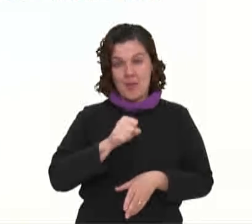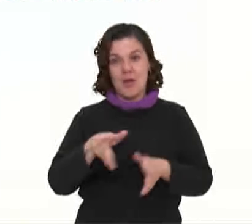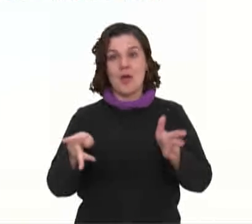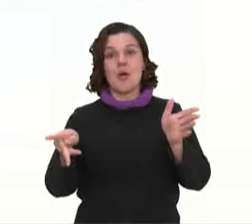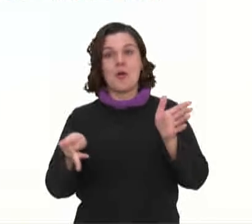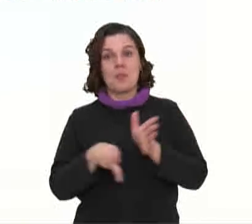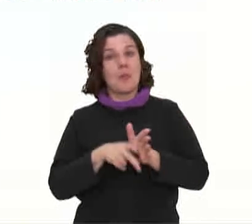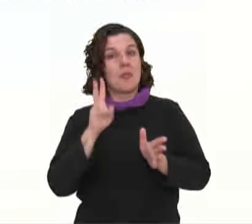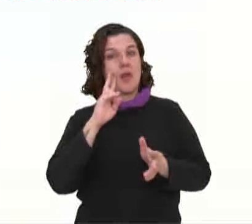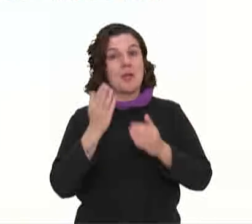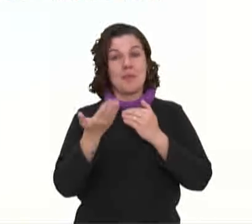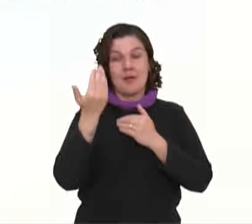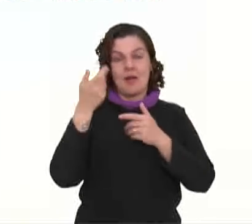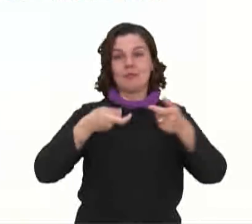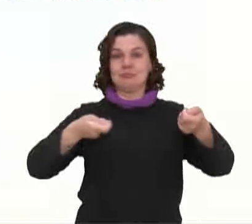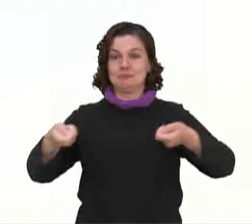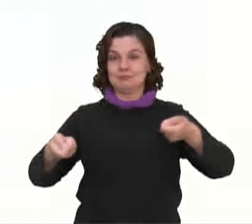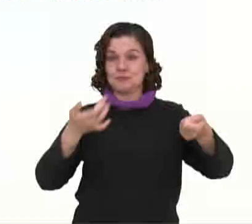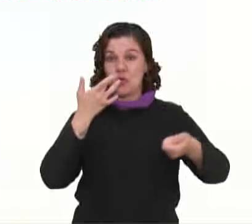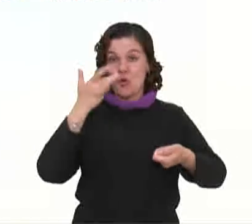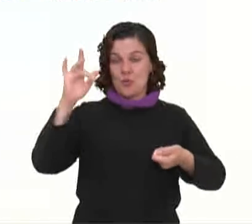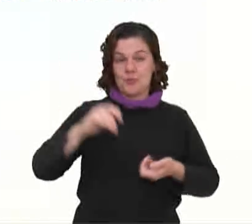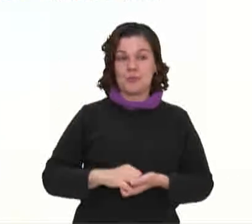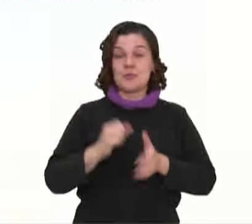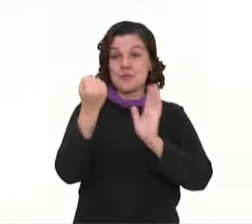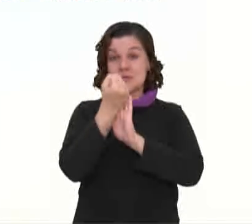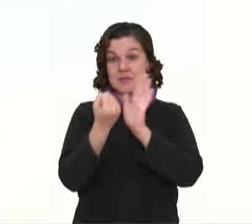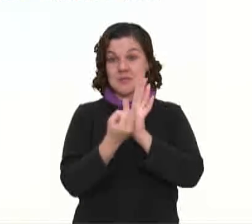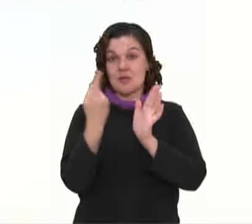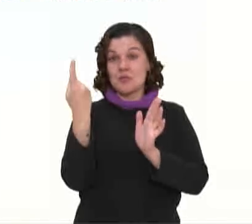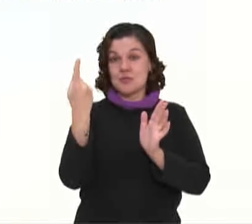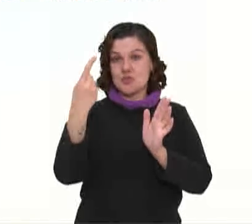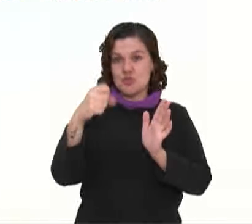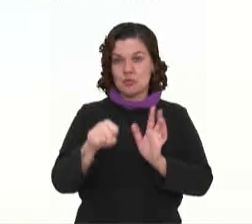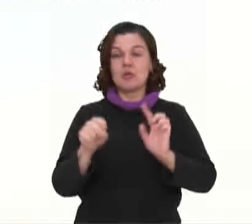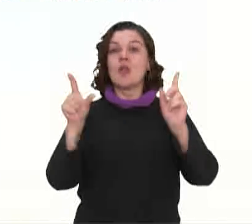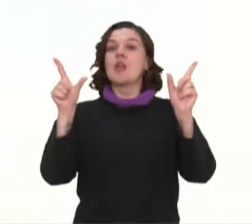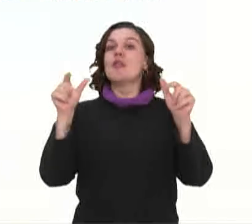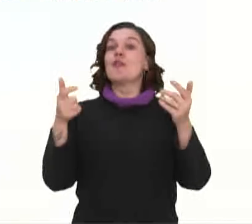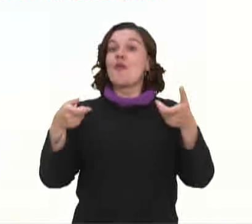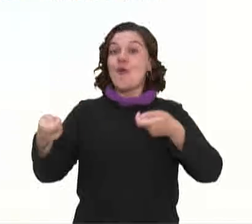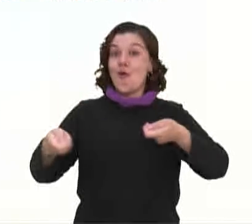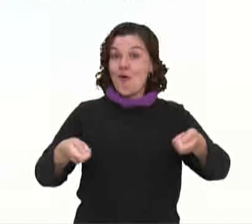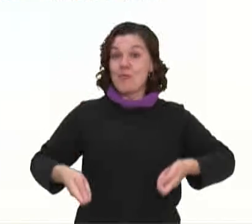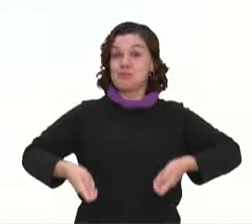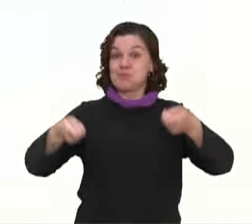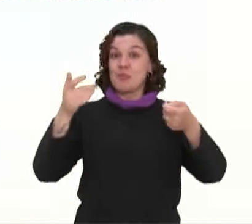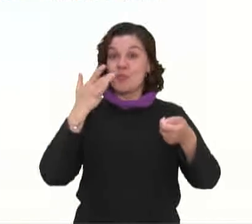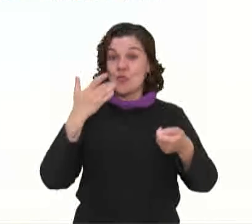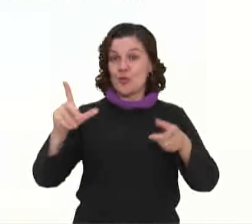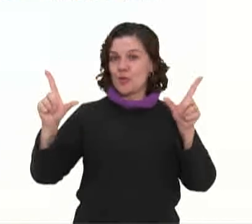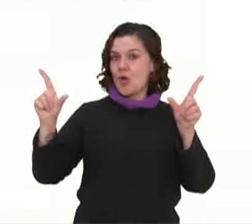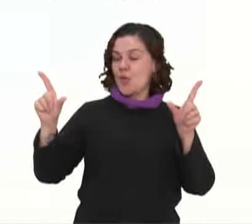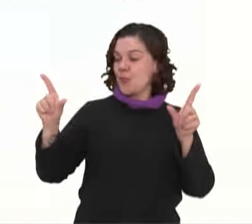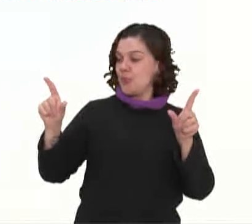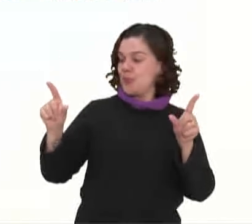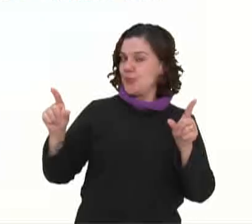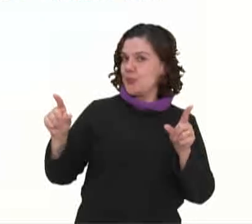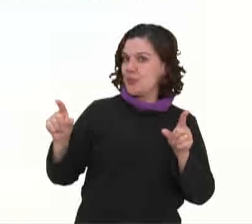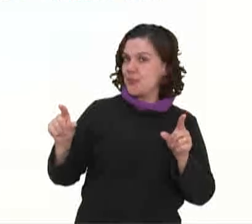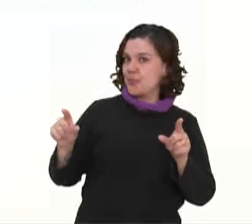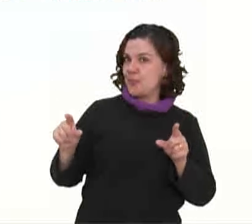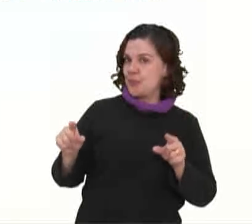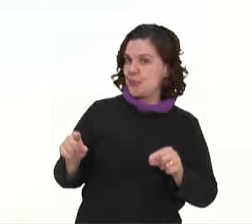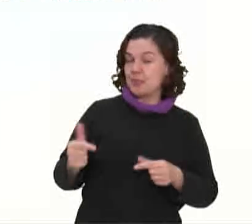aluvião, lembra dele das últimas aulas. Esse ouro foi escasseando, diminuindo onde se encontrava ele com